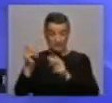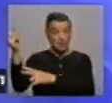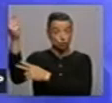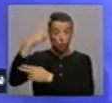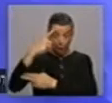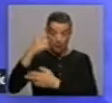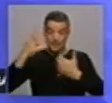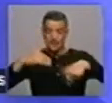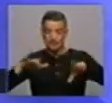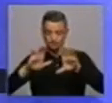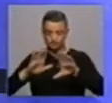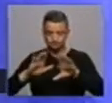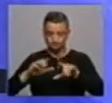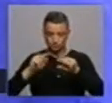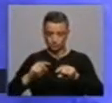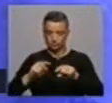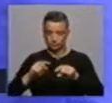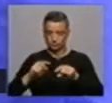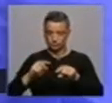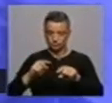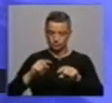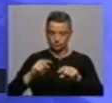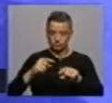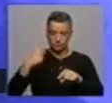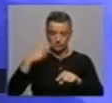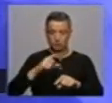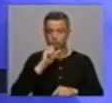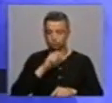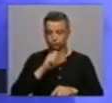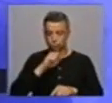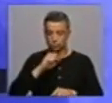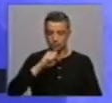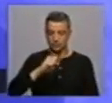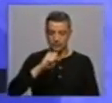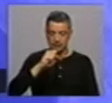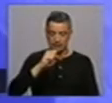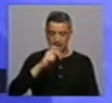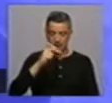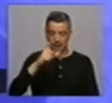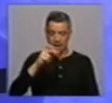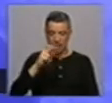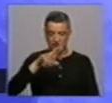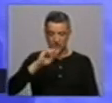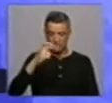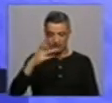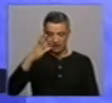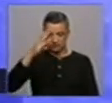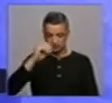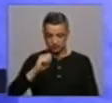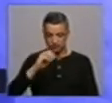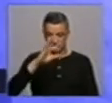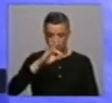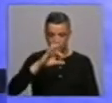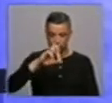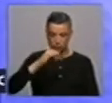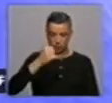fugir, daquela enxame de galáxias à surpreendente velocidade, olha, é aqui do lado esquerdo desta imagem, precisamente, a cerca de 482